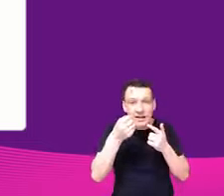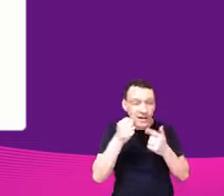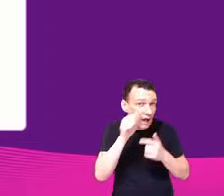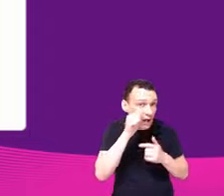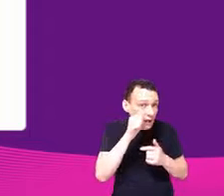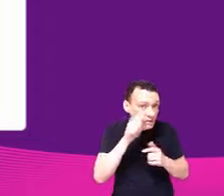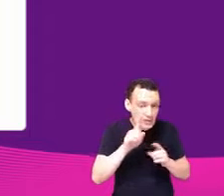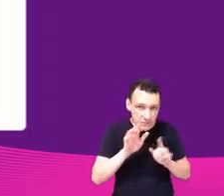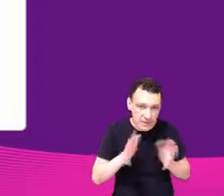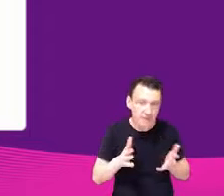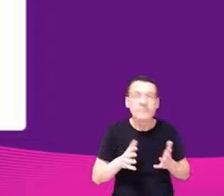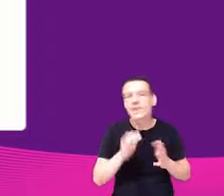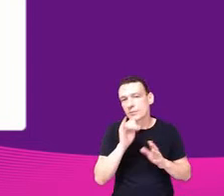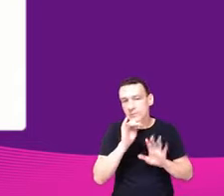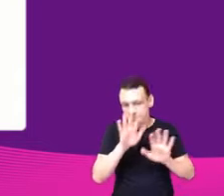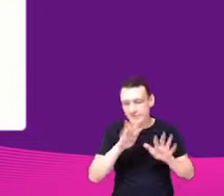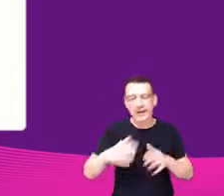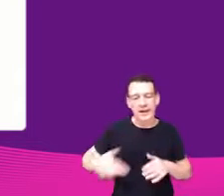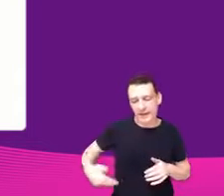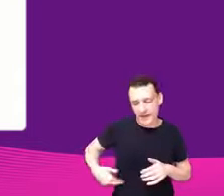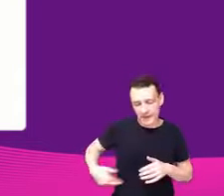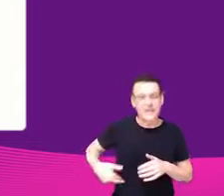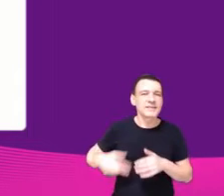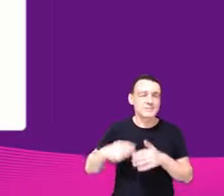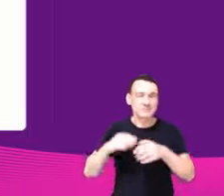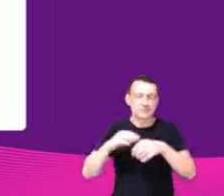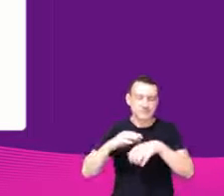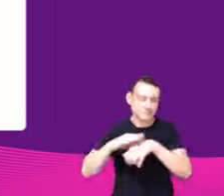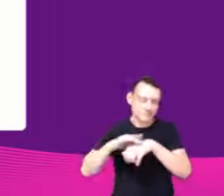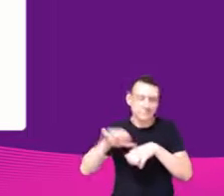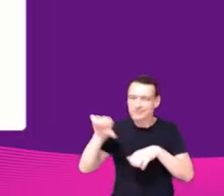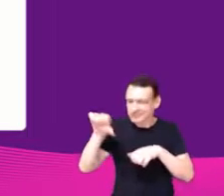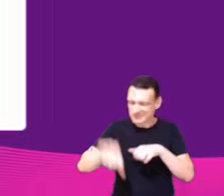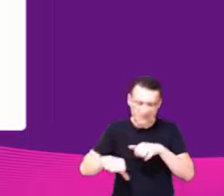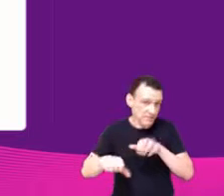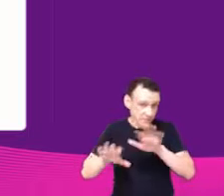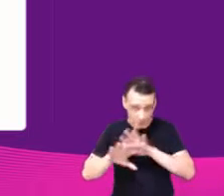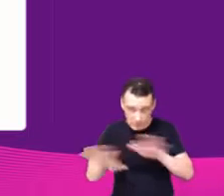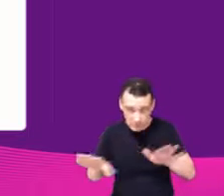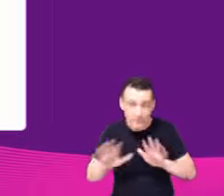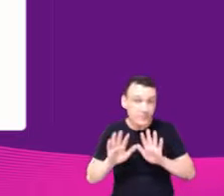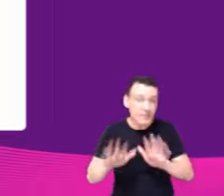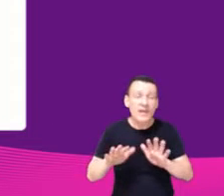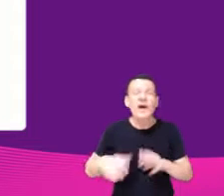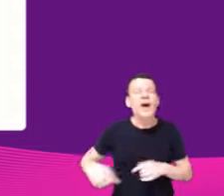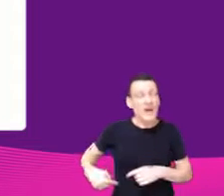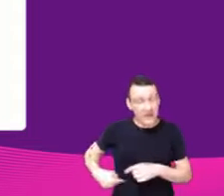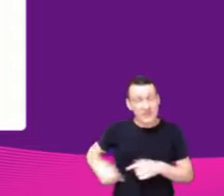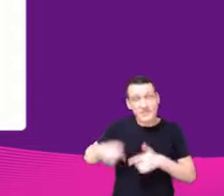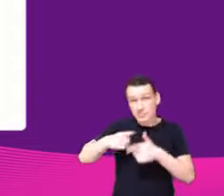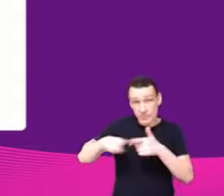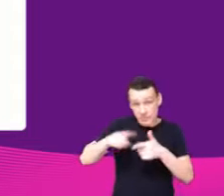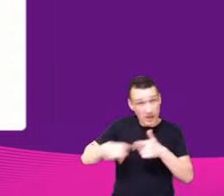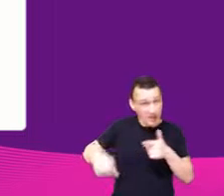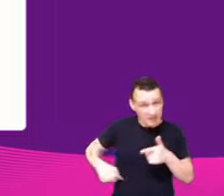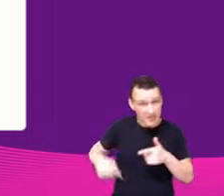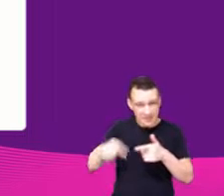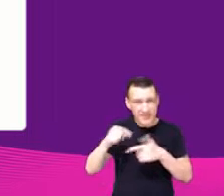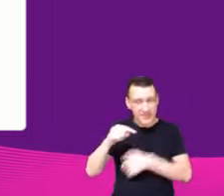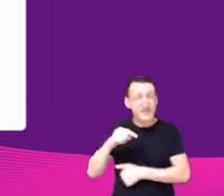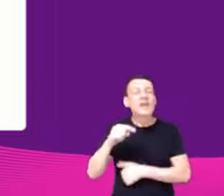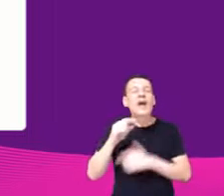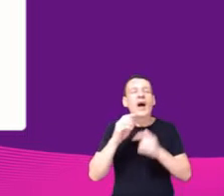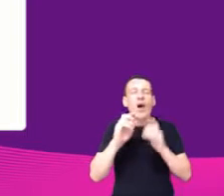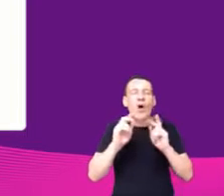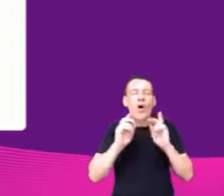da função renal, o componente endócrino dessa função renal inclui, por exemplo, a produção de hormônios como